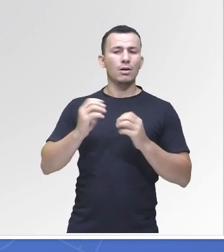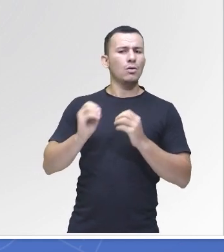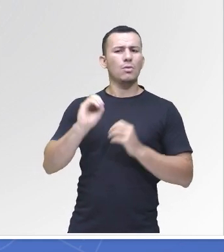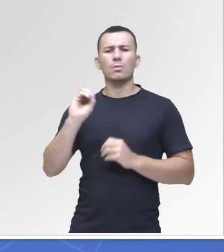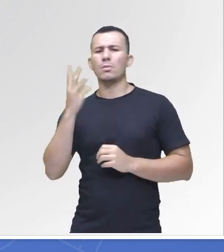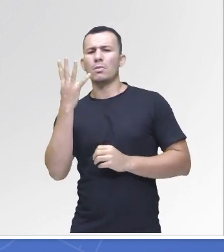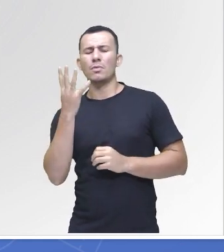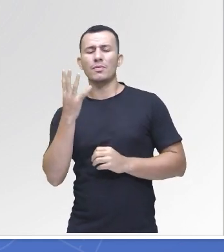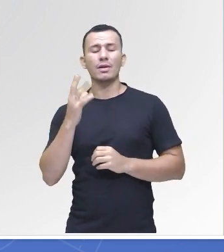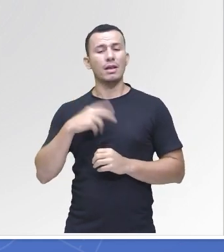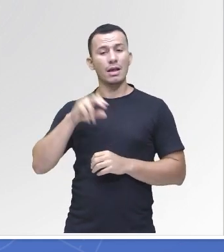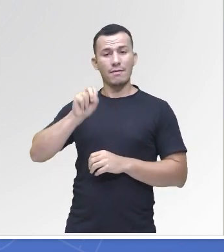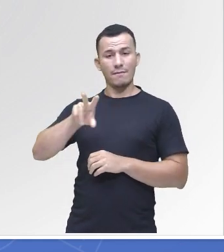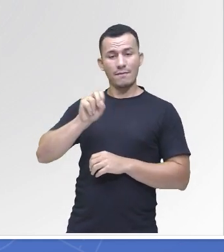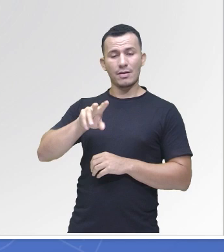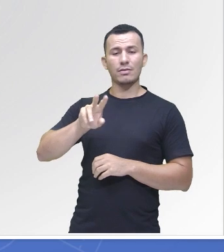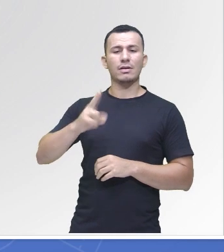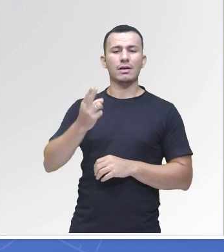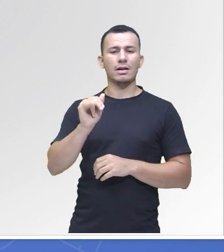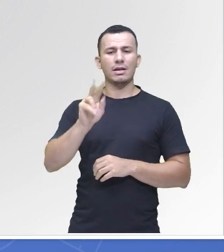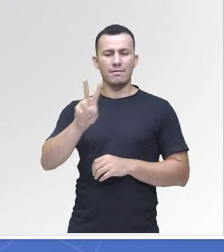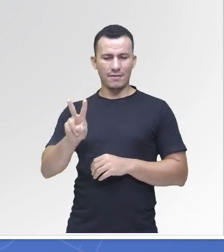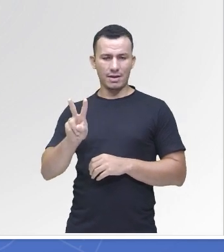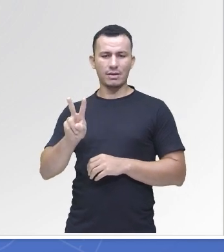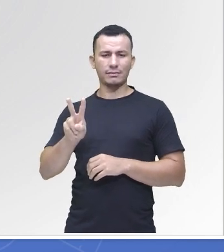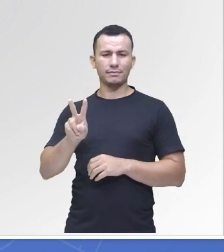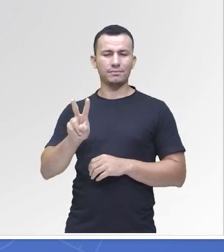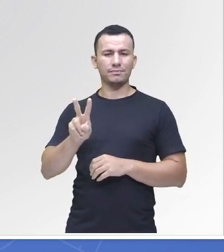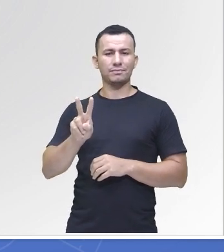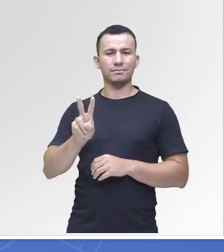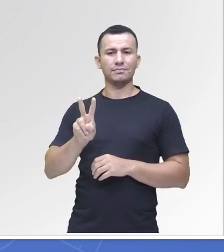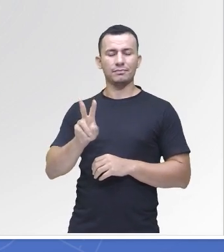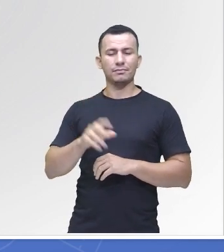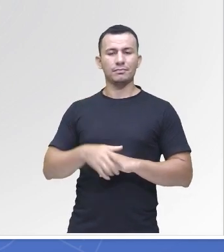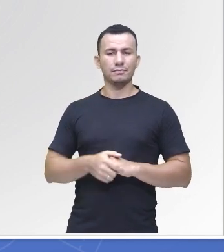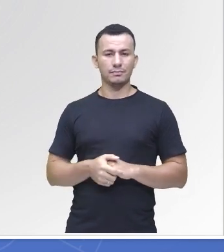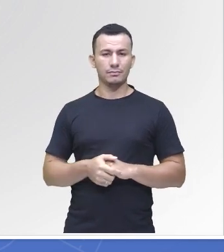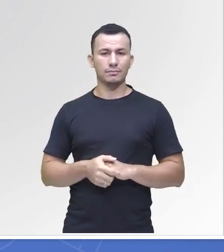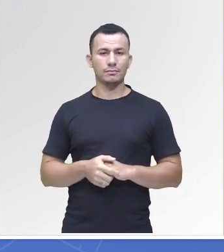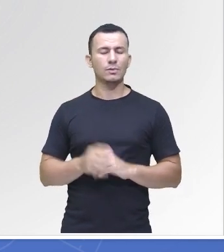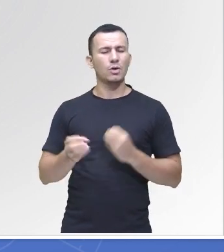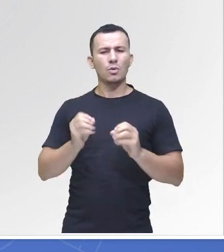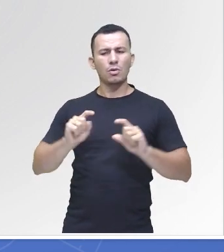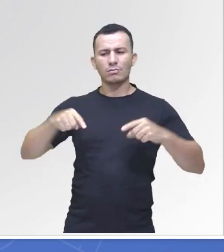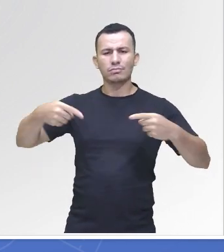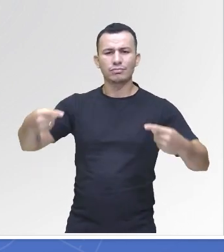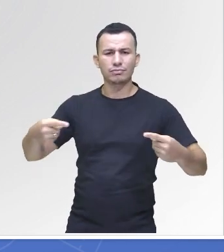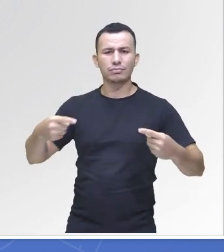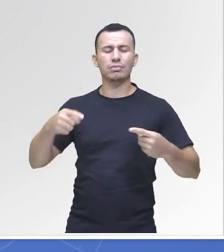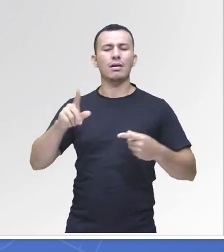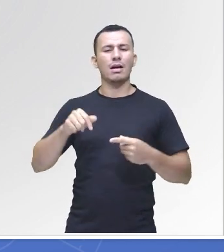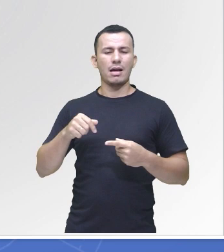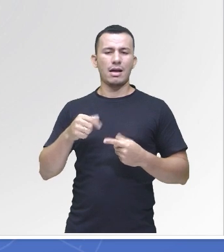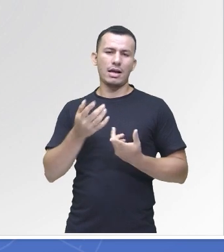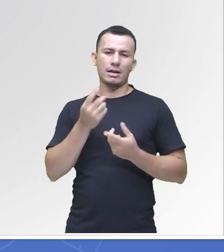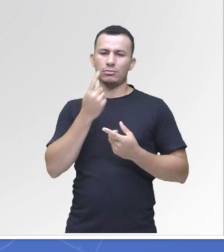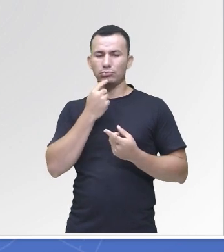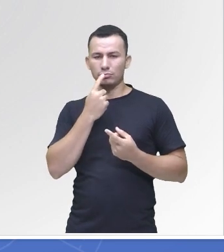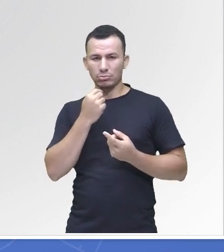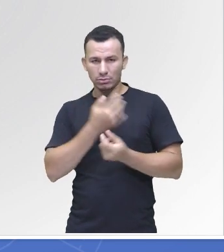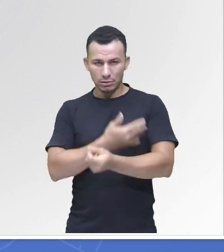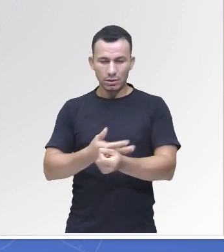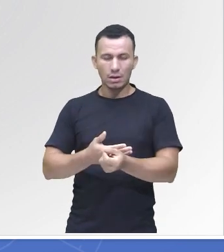pelo vírus do HIV, né? Então ele é específico ali, ó, no sistema imunológico. A transmissão ocorre através de secreções como